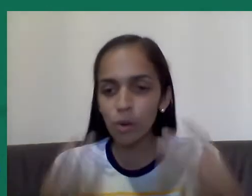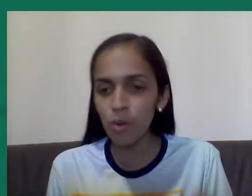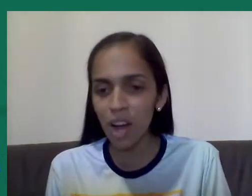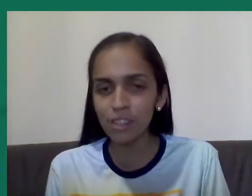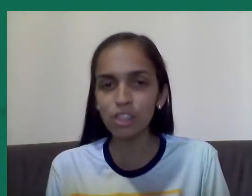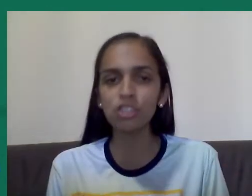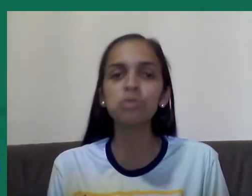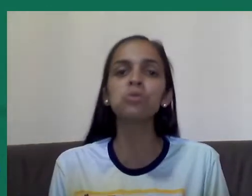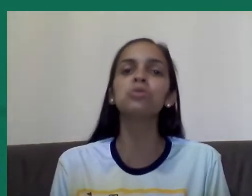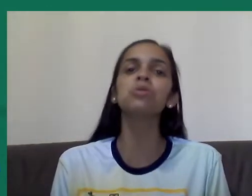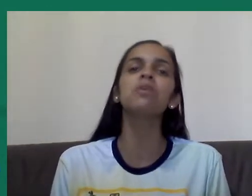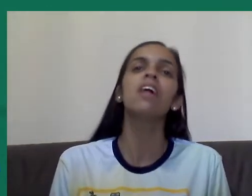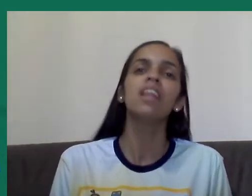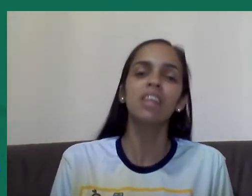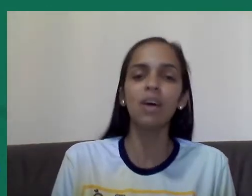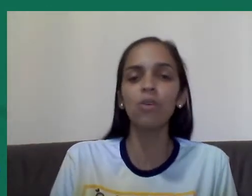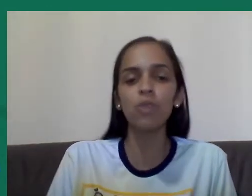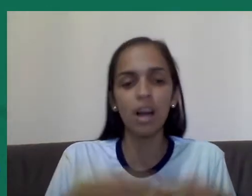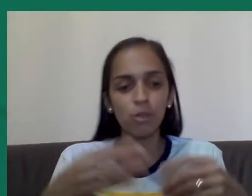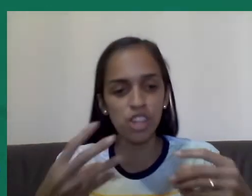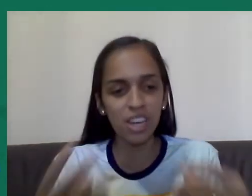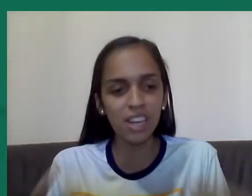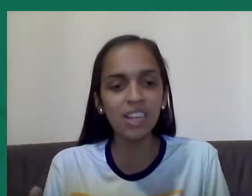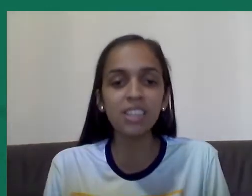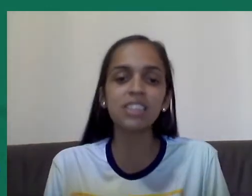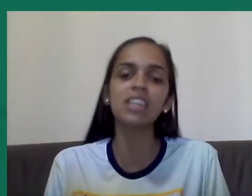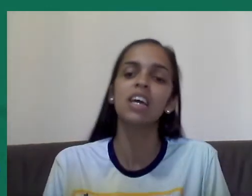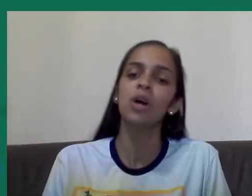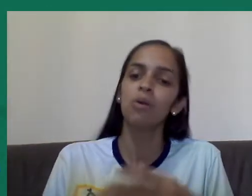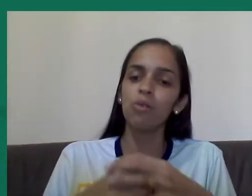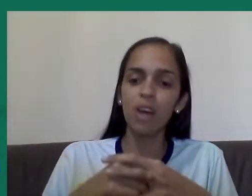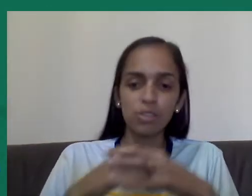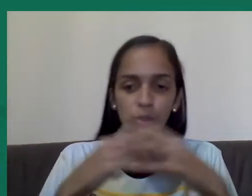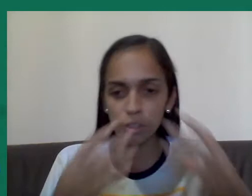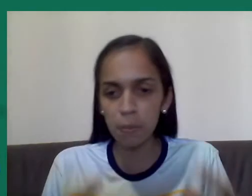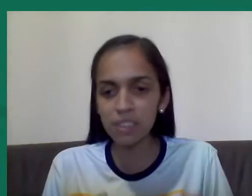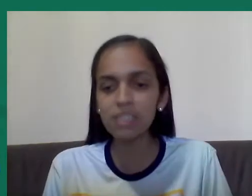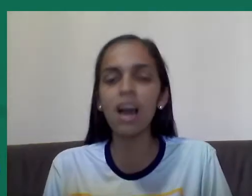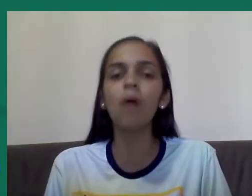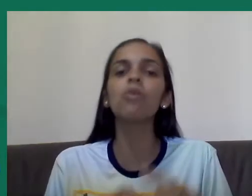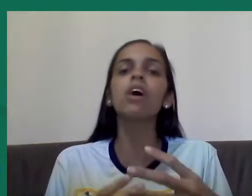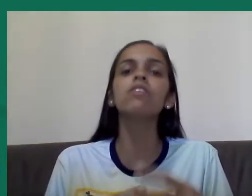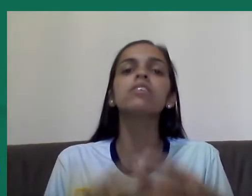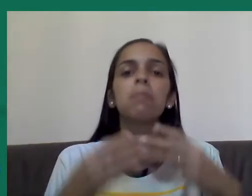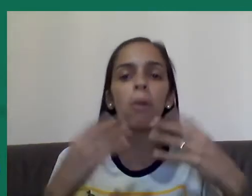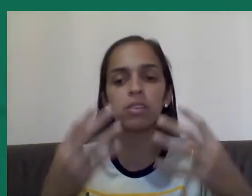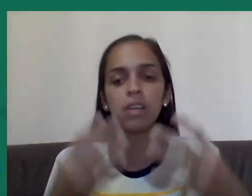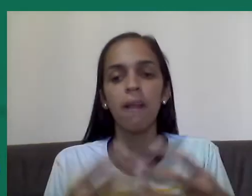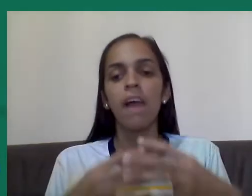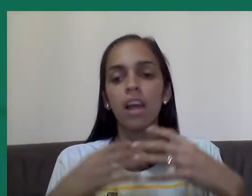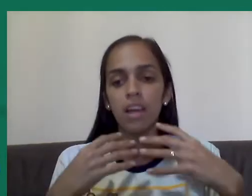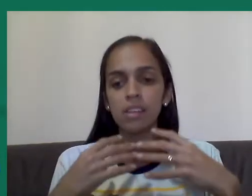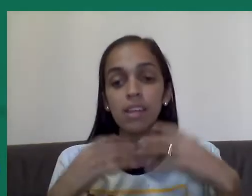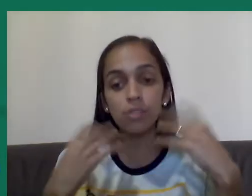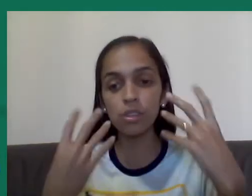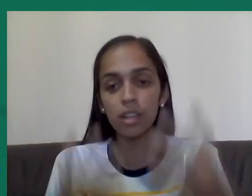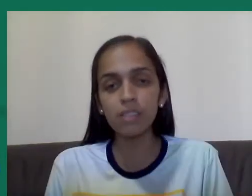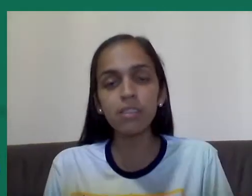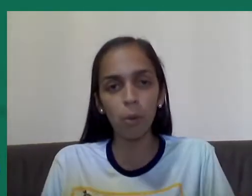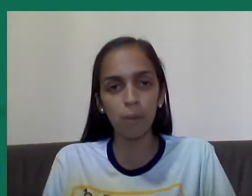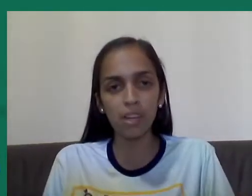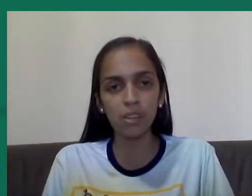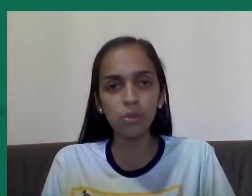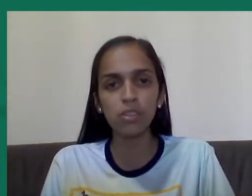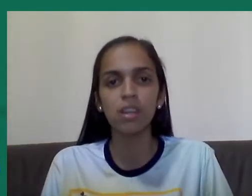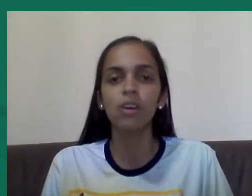preparar o seu lugar de estudo, né? Um lugar aconchegante, um lugar todo especial, um lugar onde você possa, desfrutar